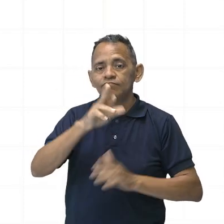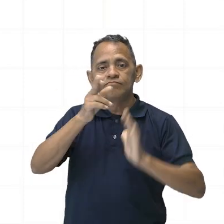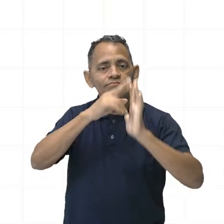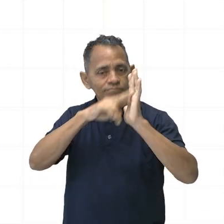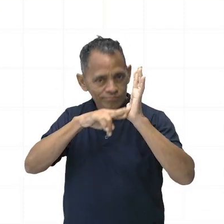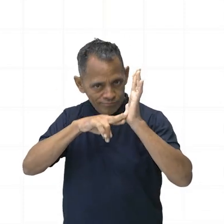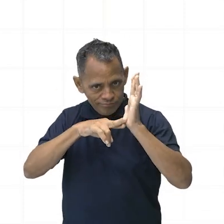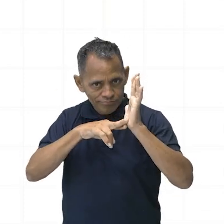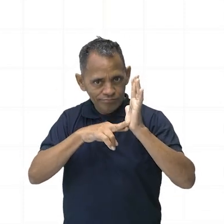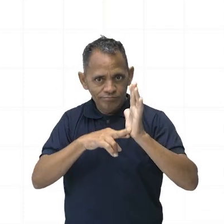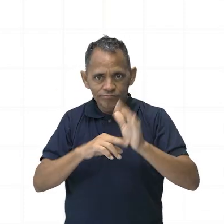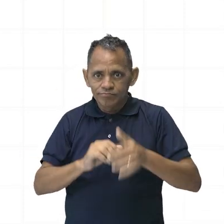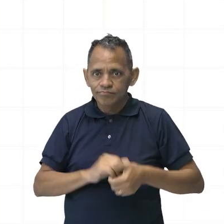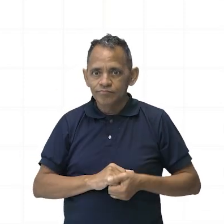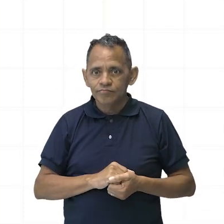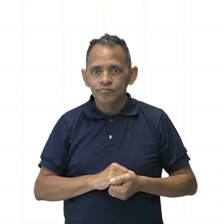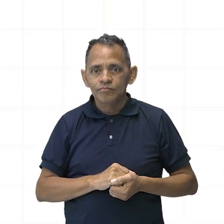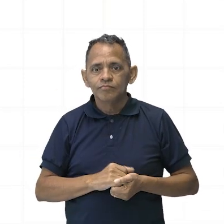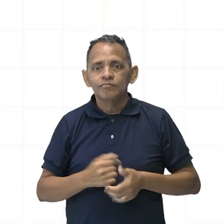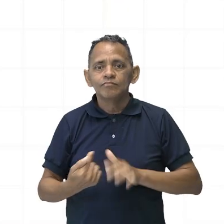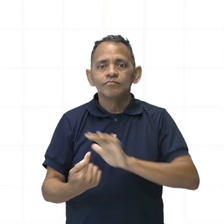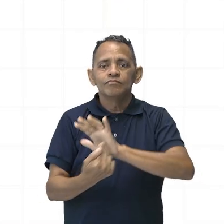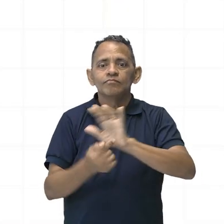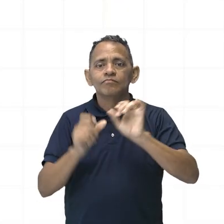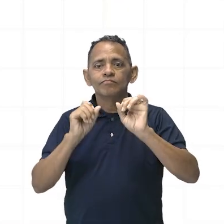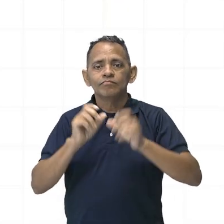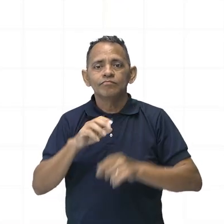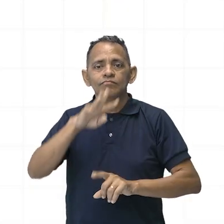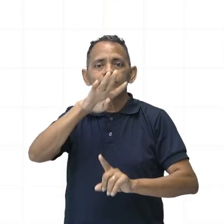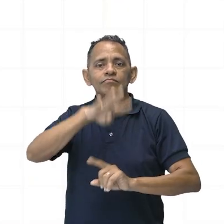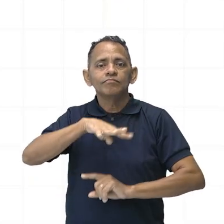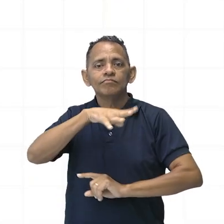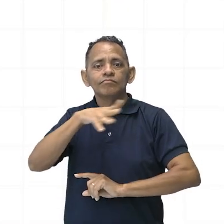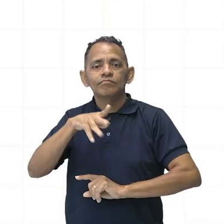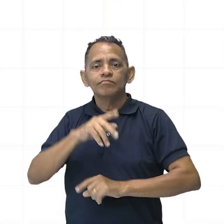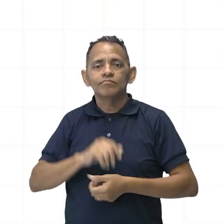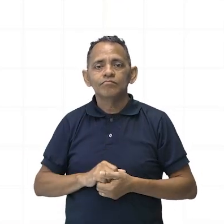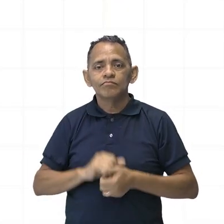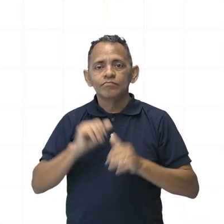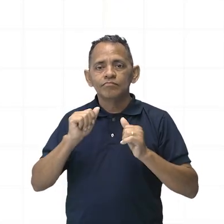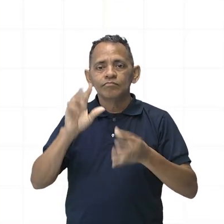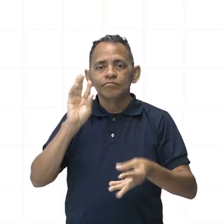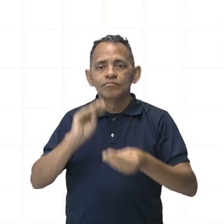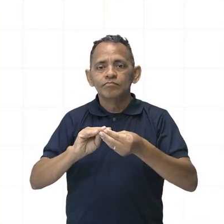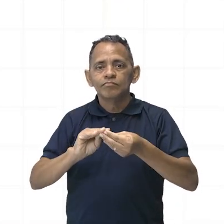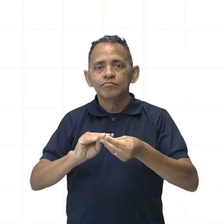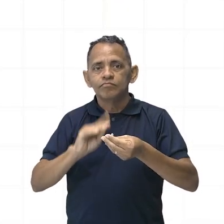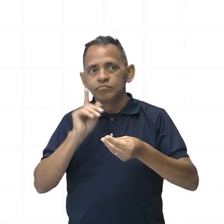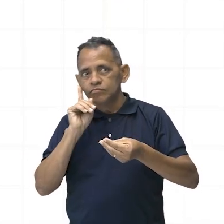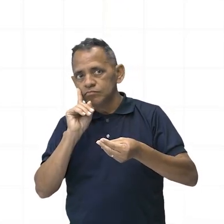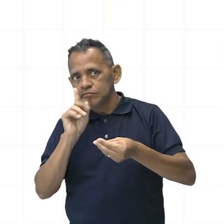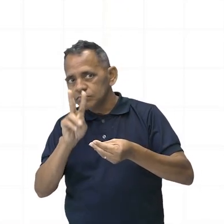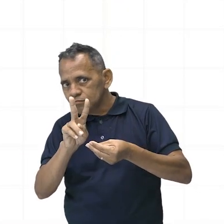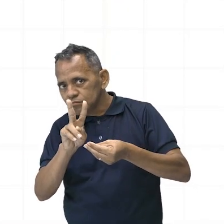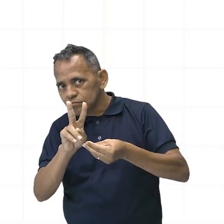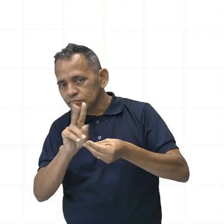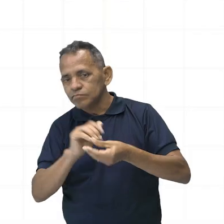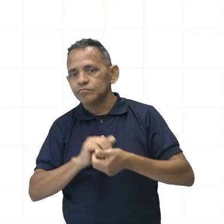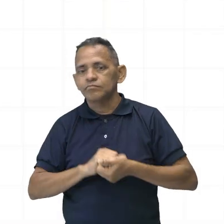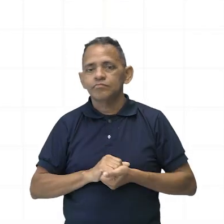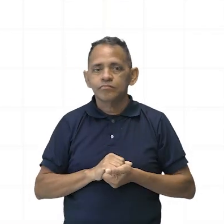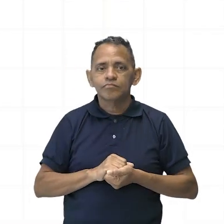o relatório te mostrasse somente o gráfico. Então, eu posso concluir, só de olhar, que a